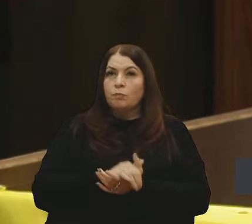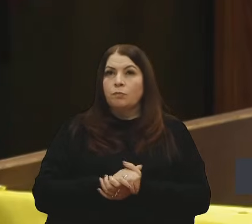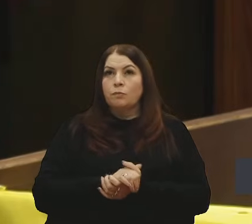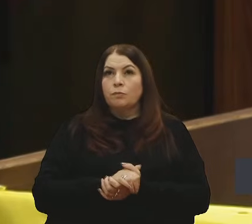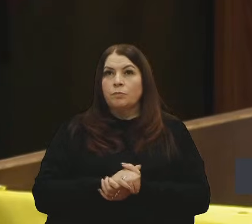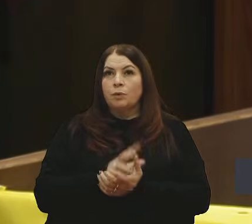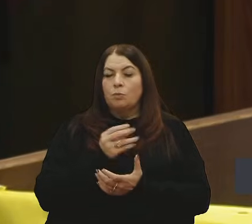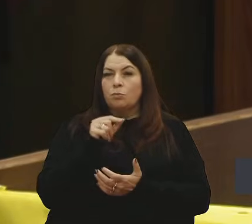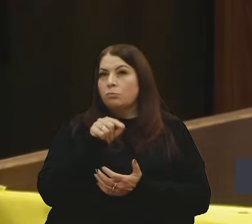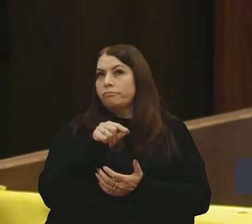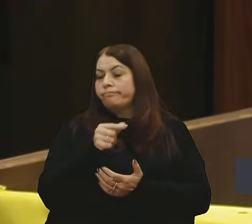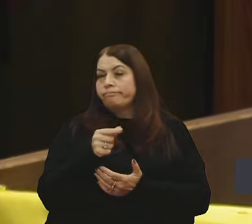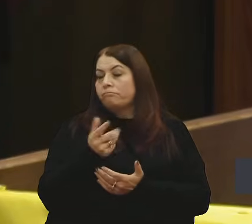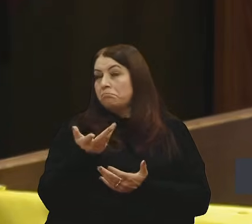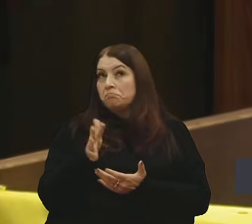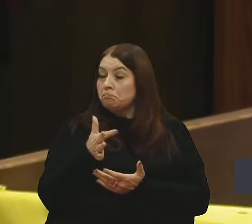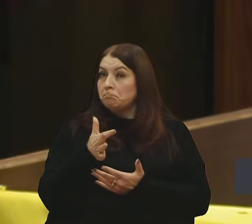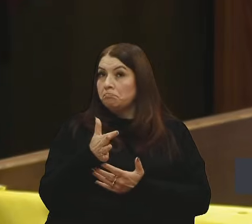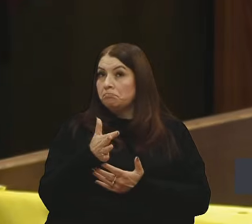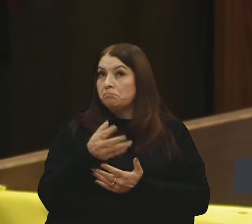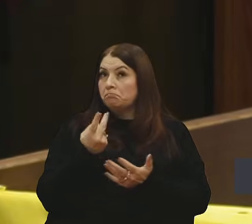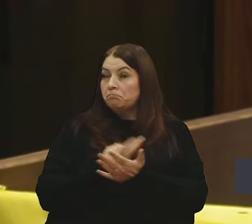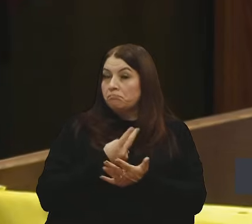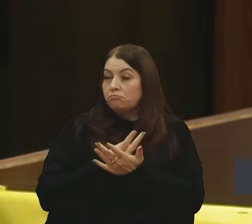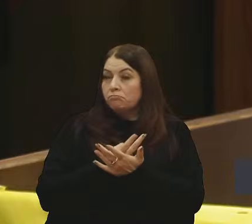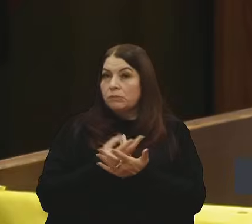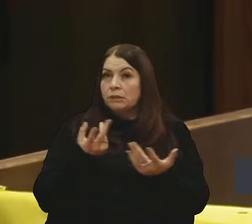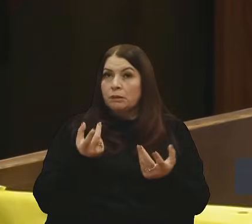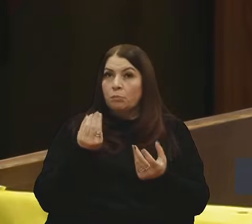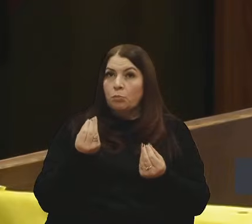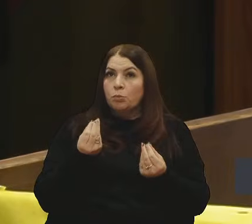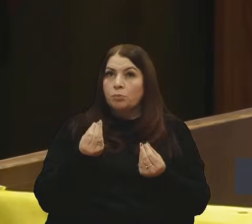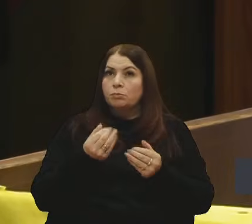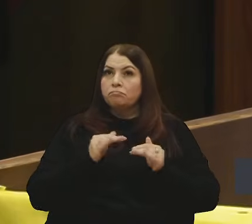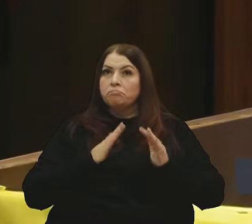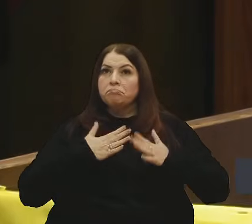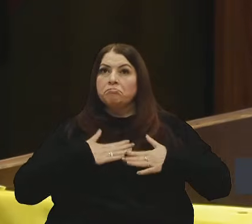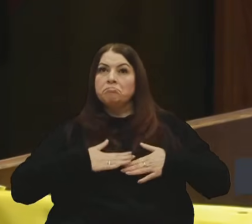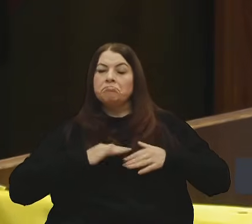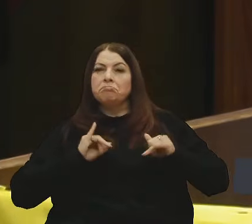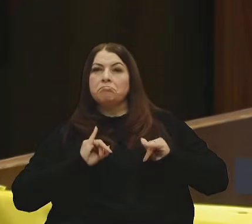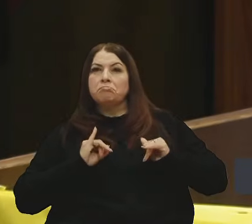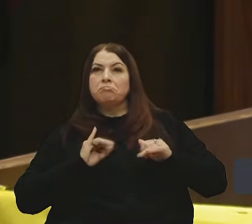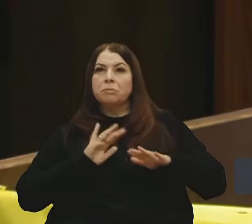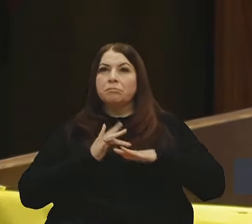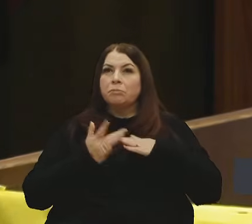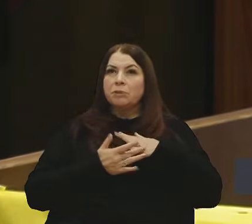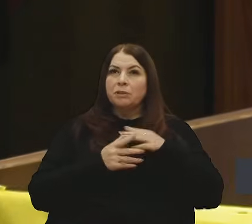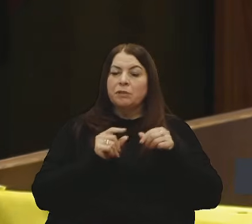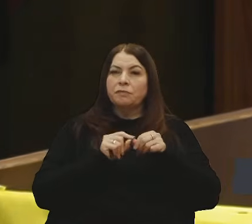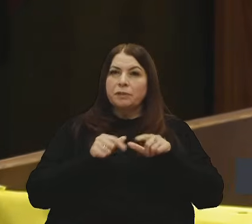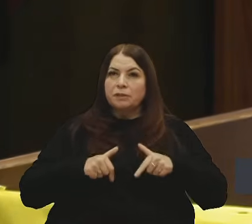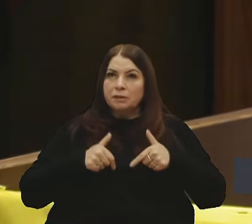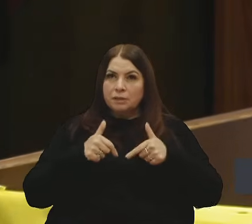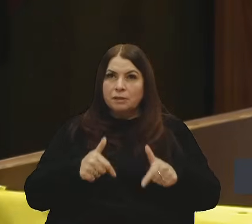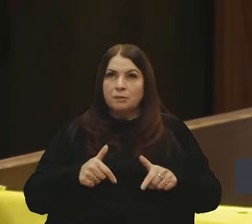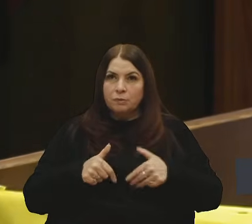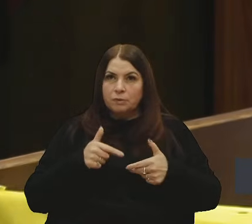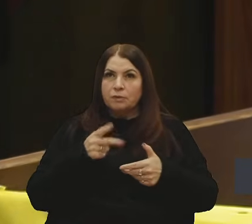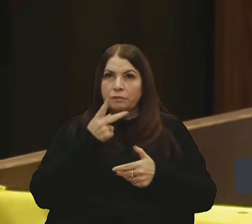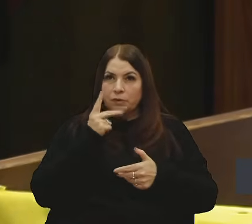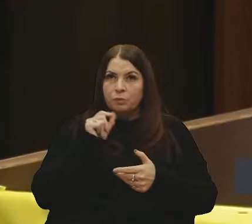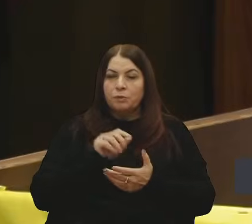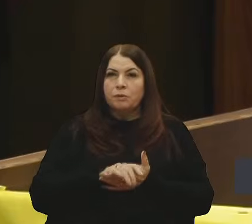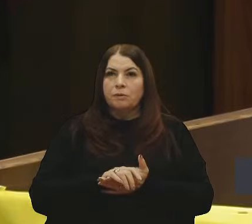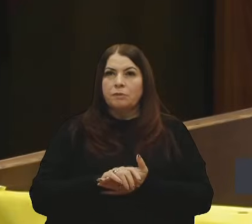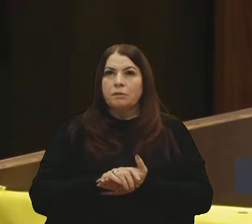muitos daqui, talvez possa estar errado, mas muitos acabam se acomodando só em mídia. e não acabam fazendo ação. Ação, eu digo que o quê?